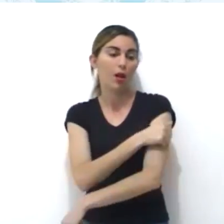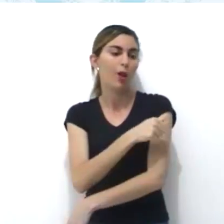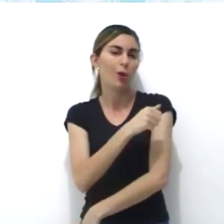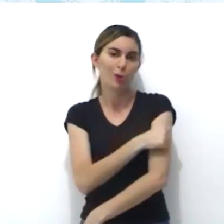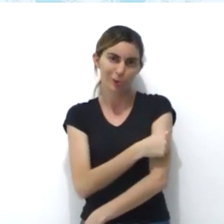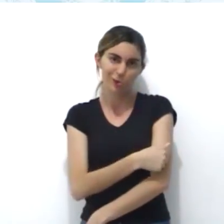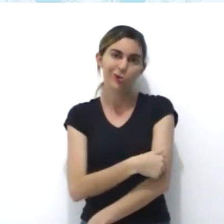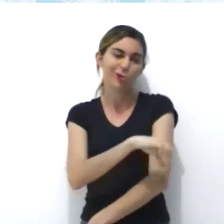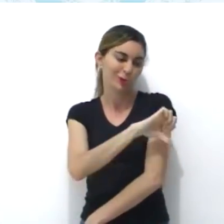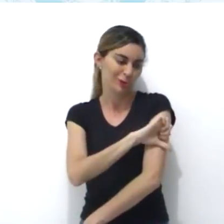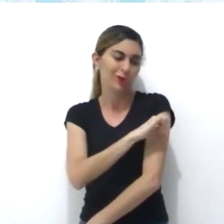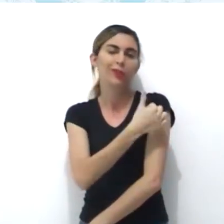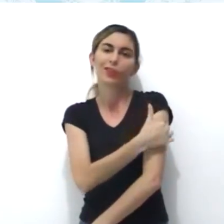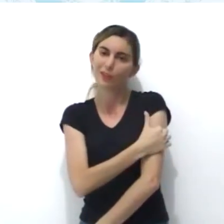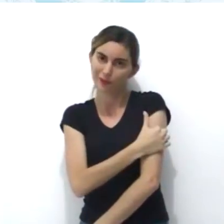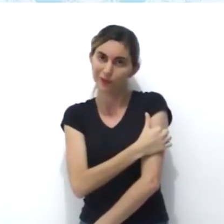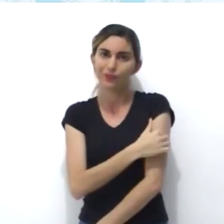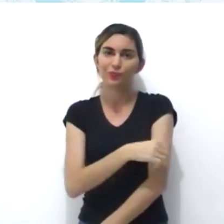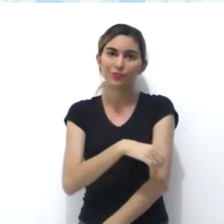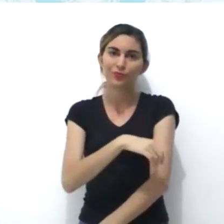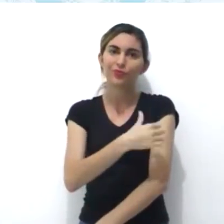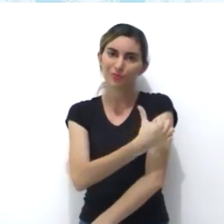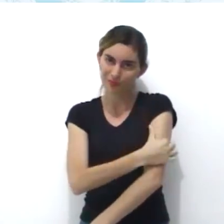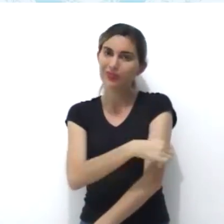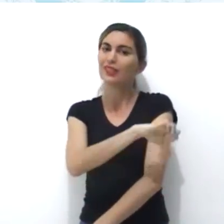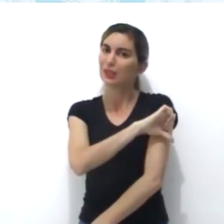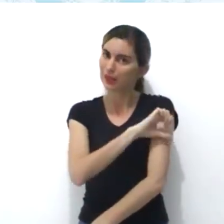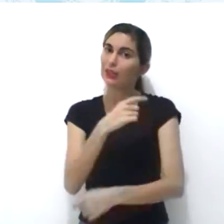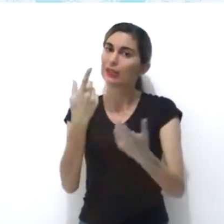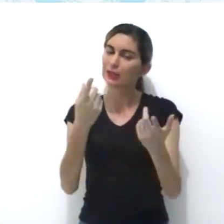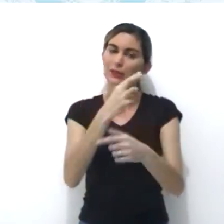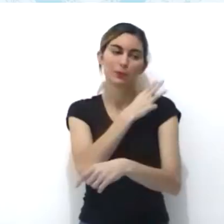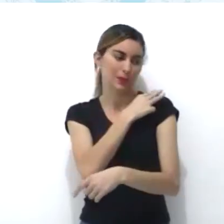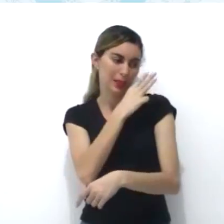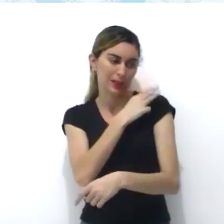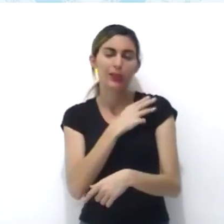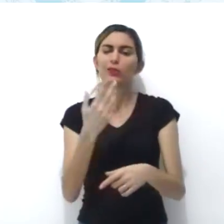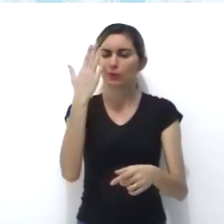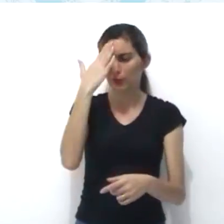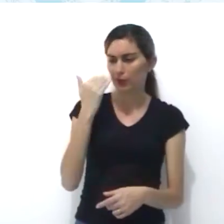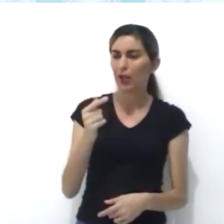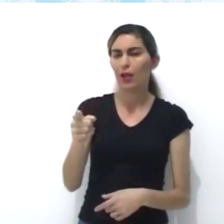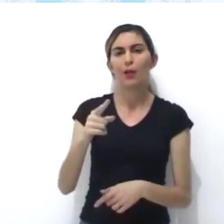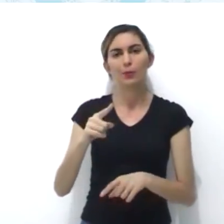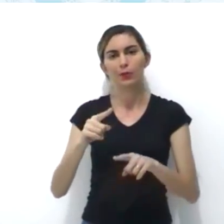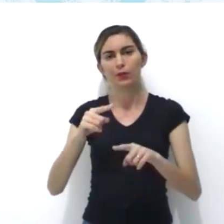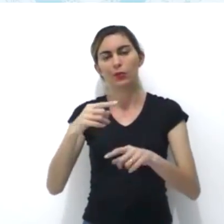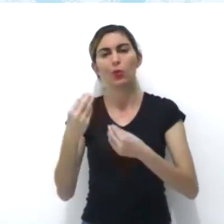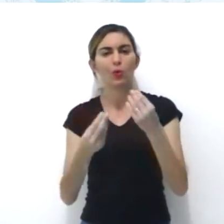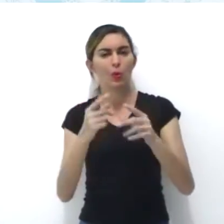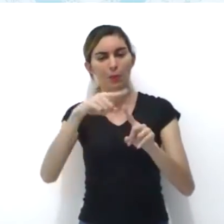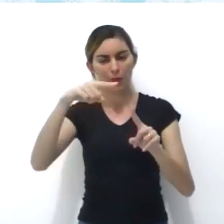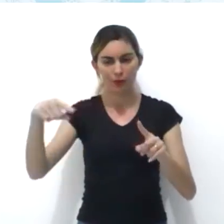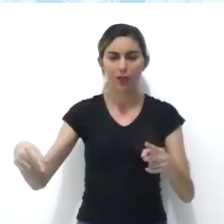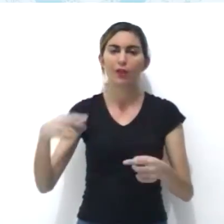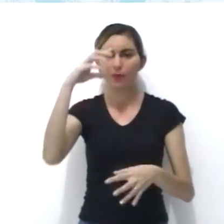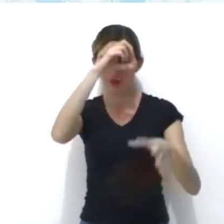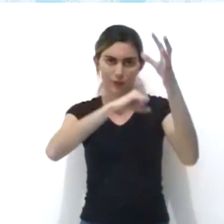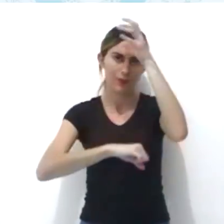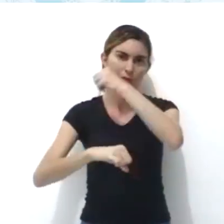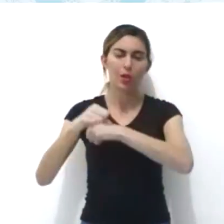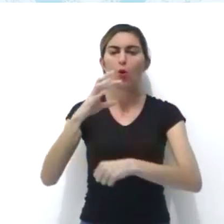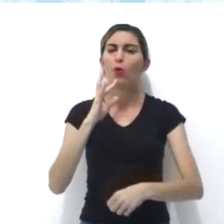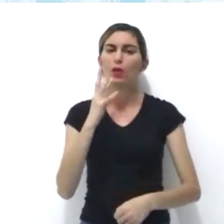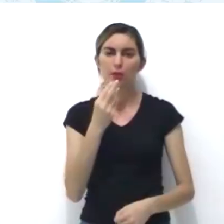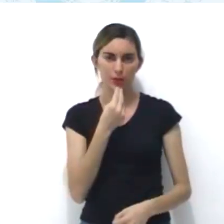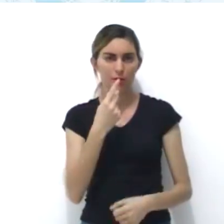avaliando alunos do ensino fundamental, alunos do ensino médio e que, obviamente, o nível, né,